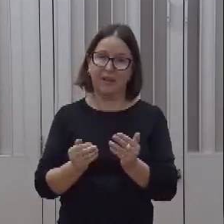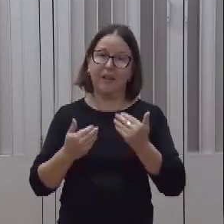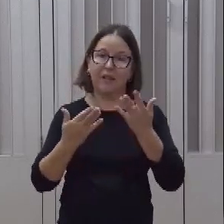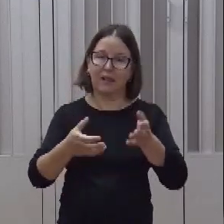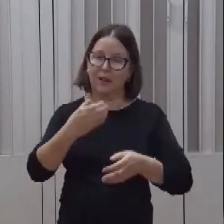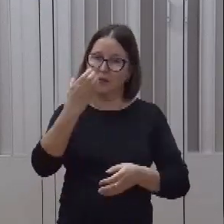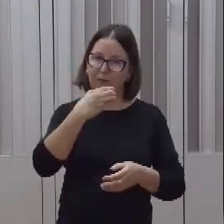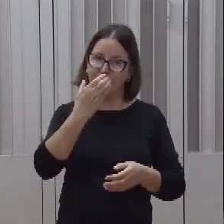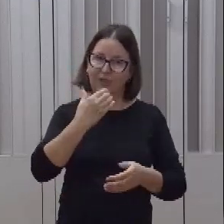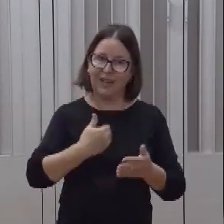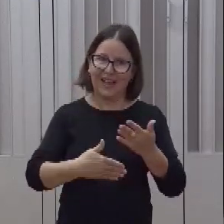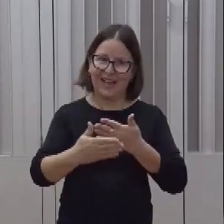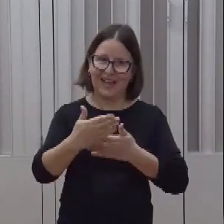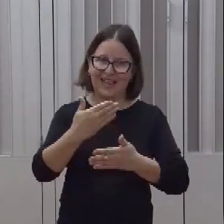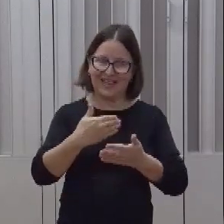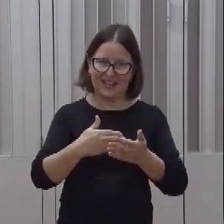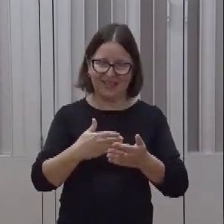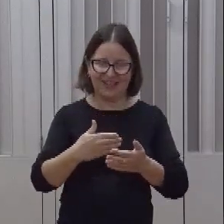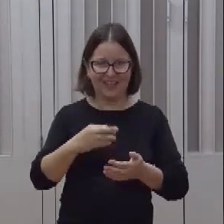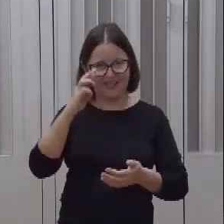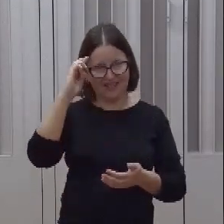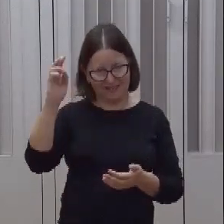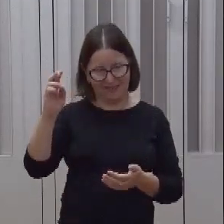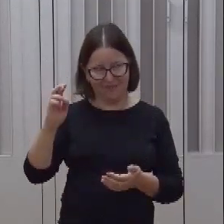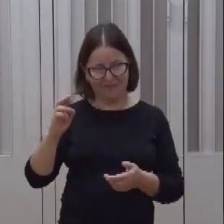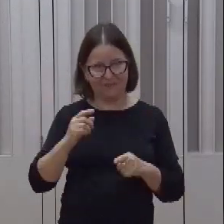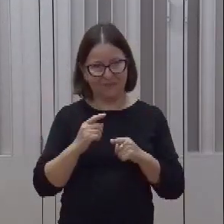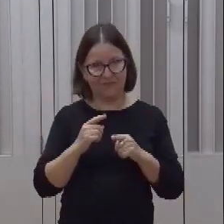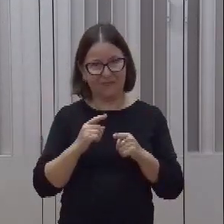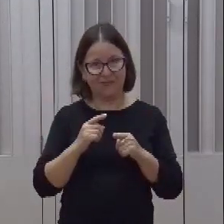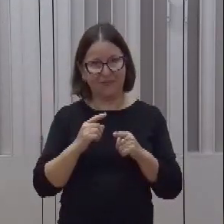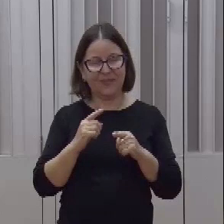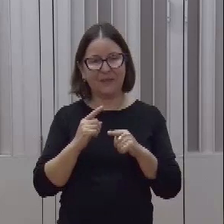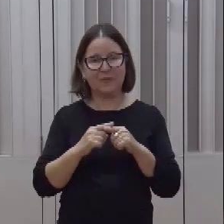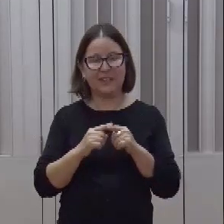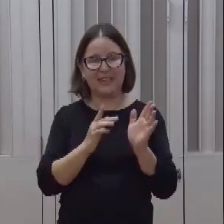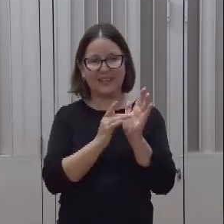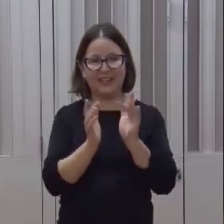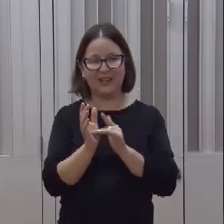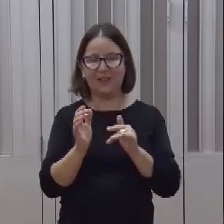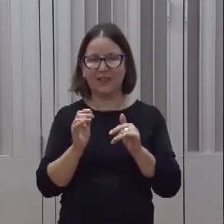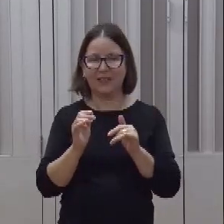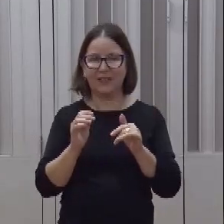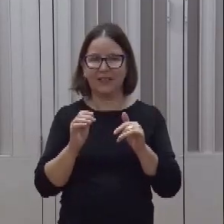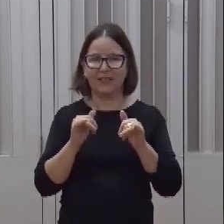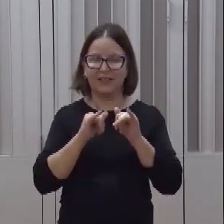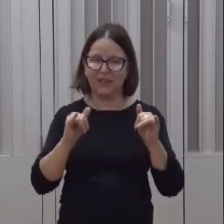frutificar por meio dele. Sem mim, nada podeis fazer.